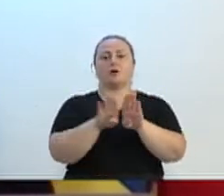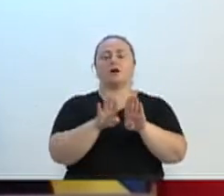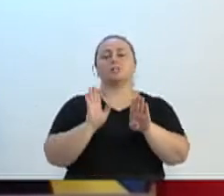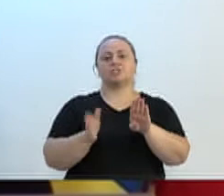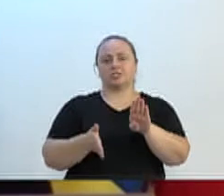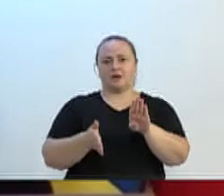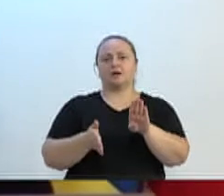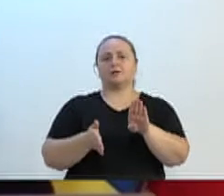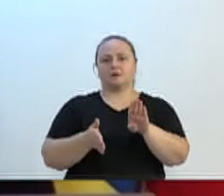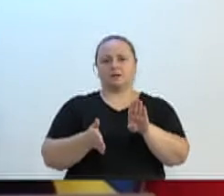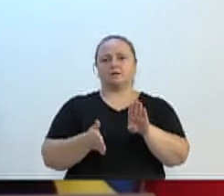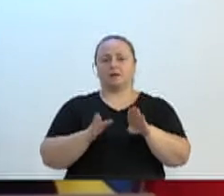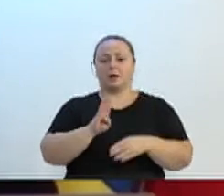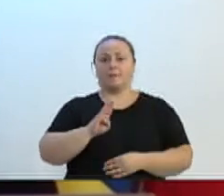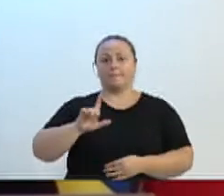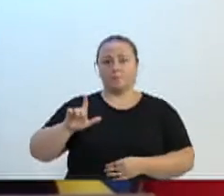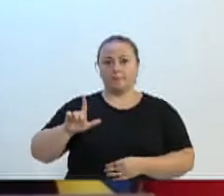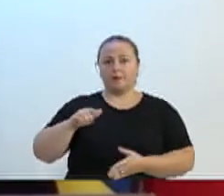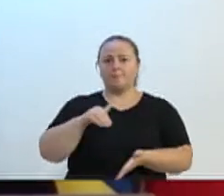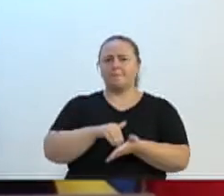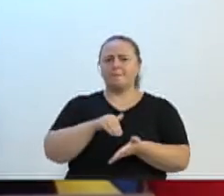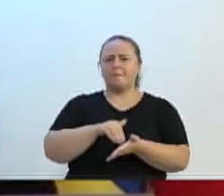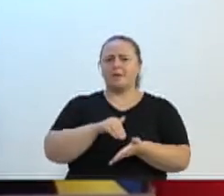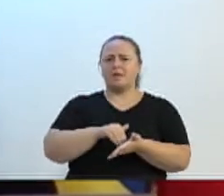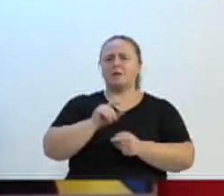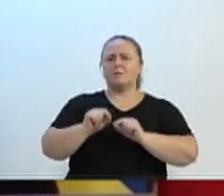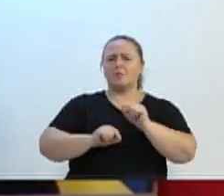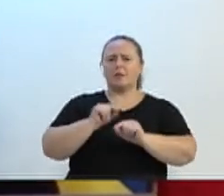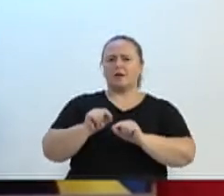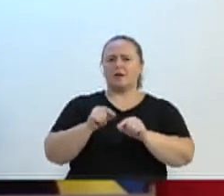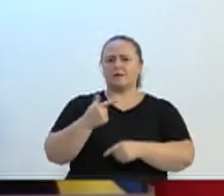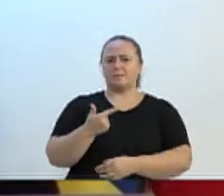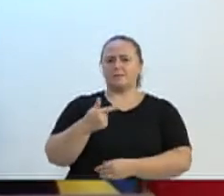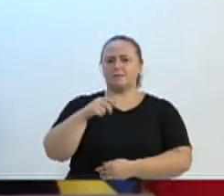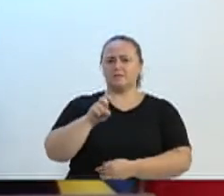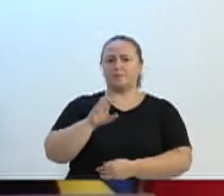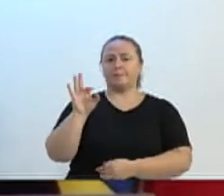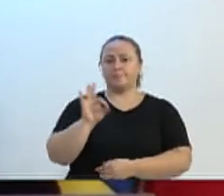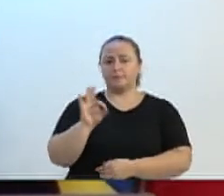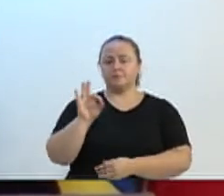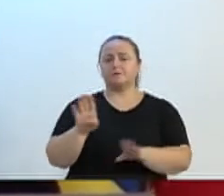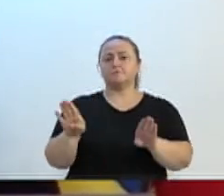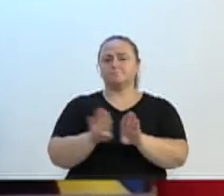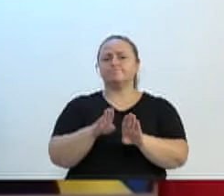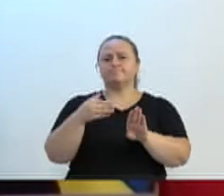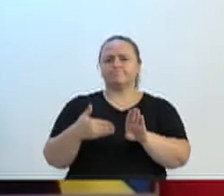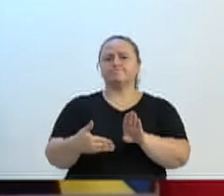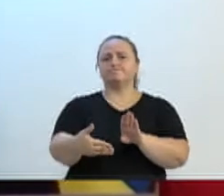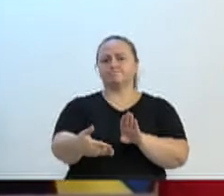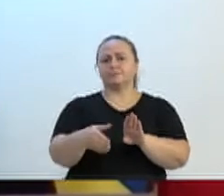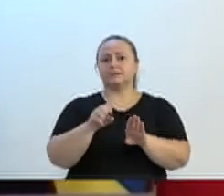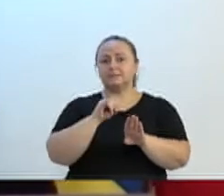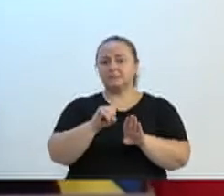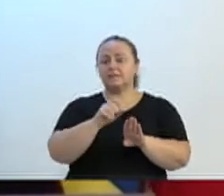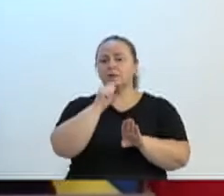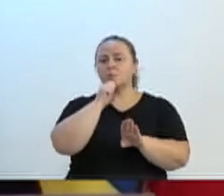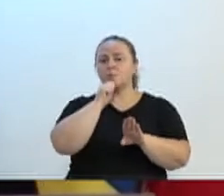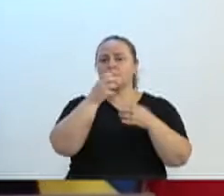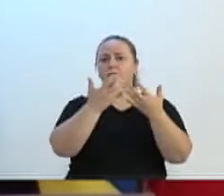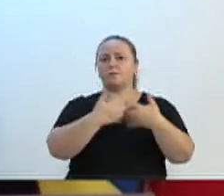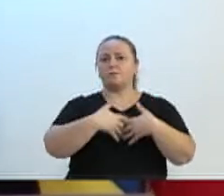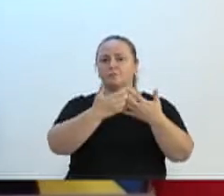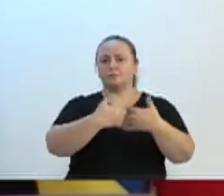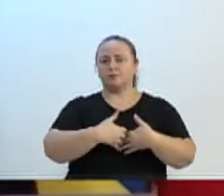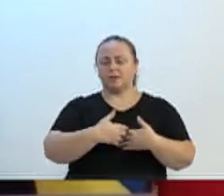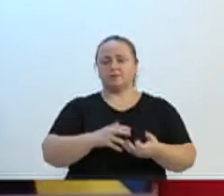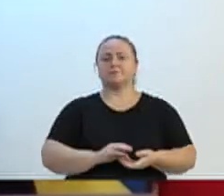temos o relato de que no mínimo 25% das escolas terão que fechar se não voltarem ao funcionamento nos